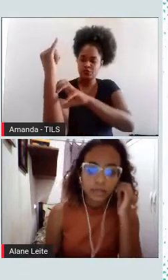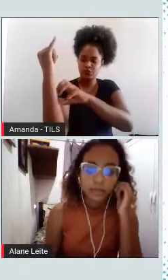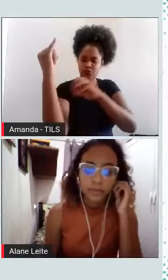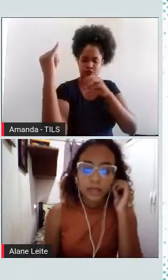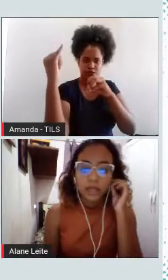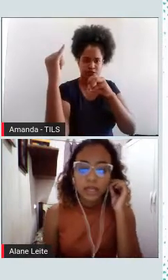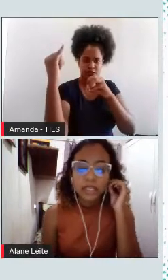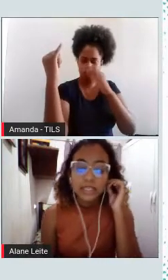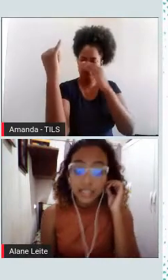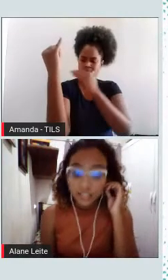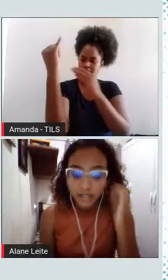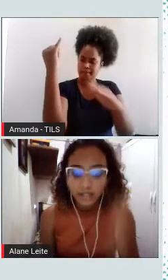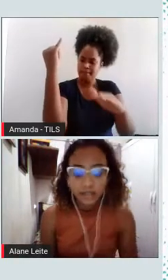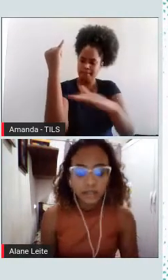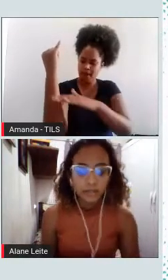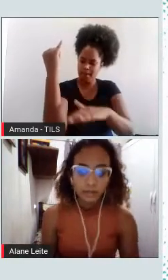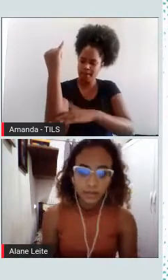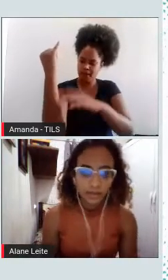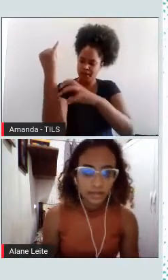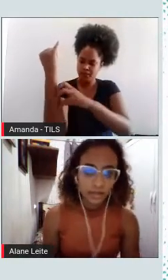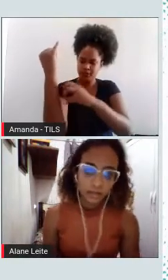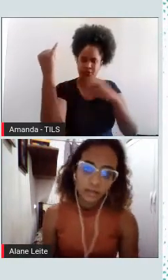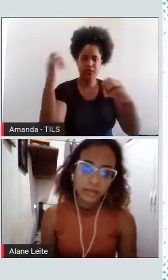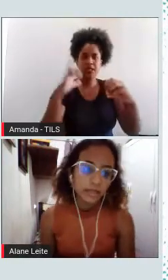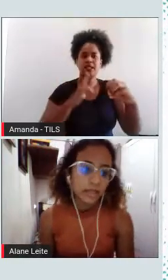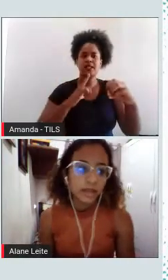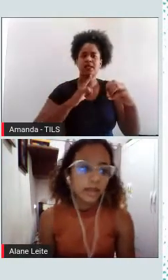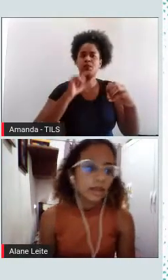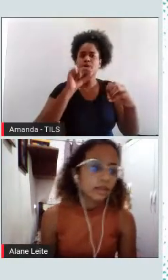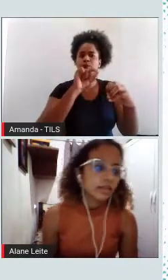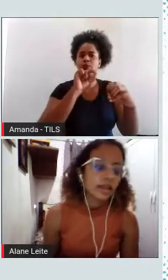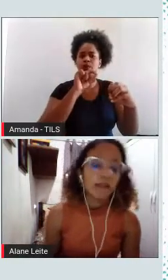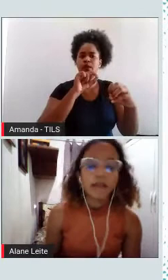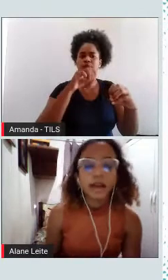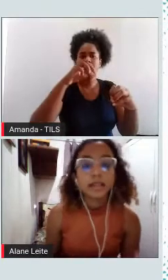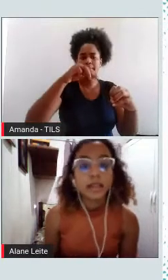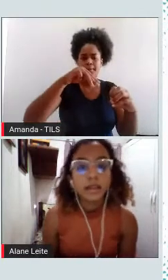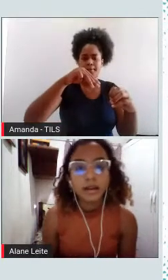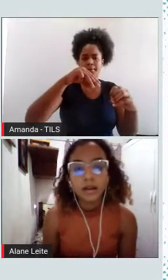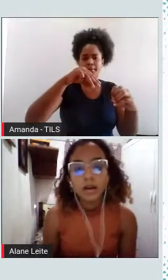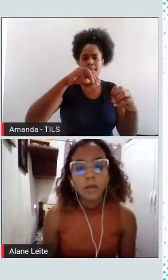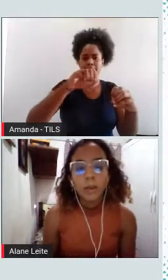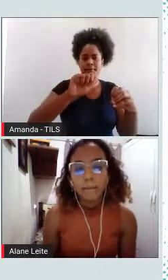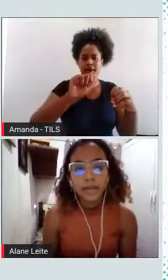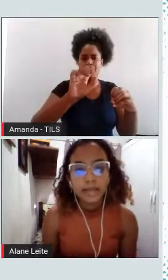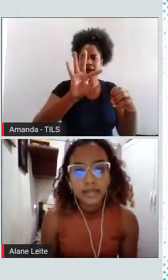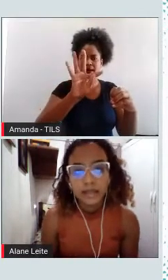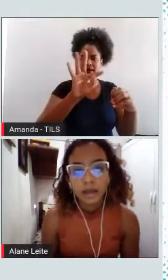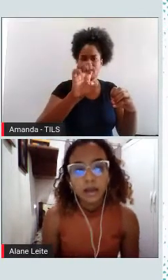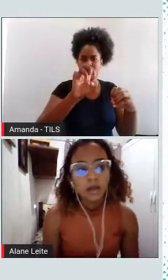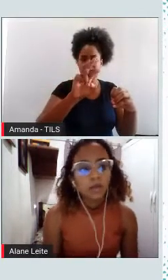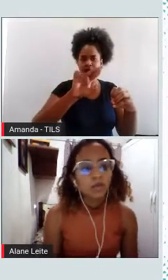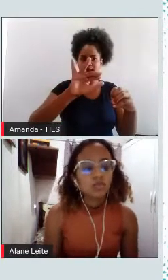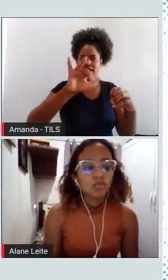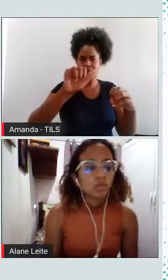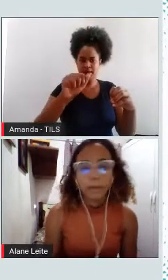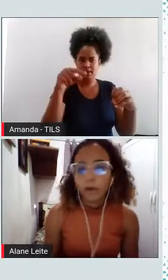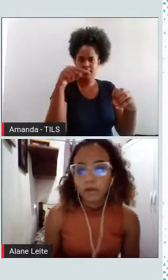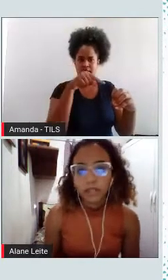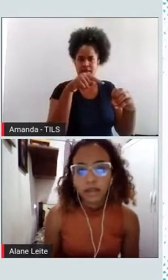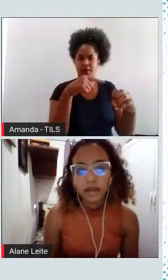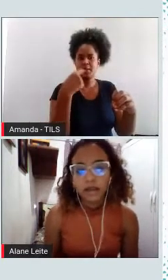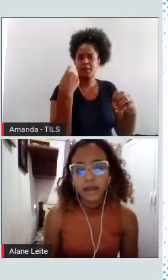a árvore. E se a gente transformar essa tora de madeira em, sei lá, uma cadeira, uma mesa,